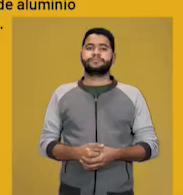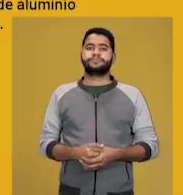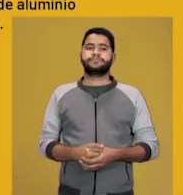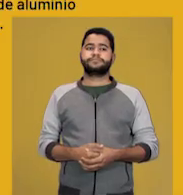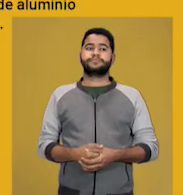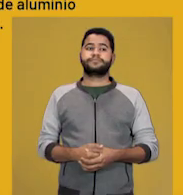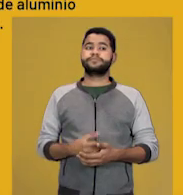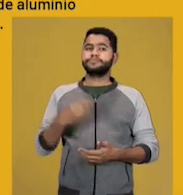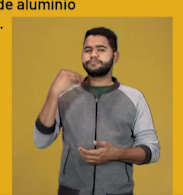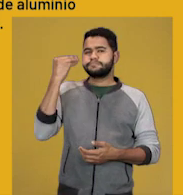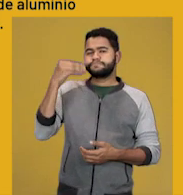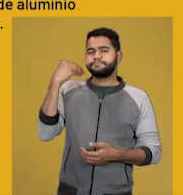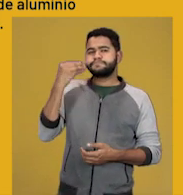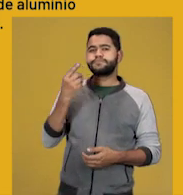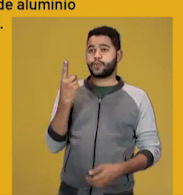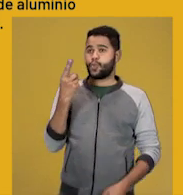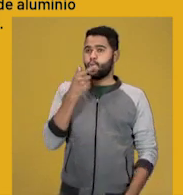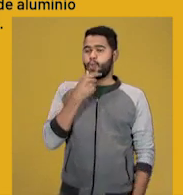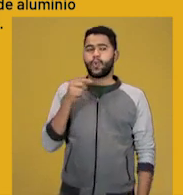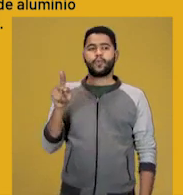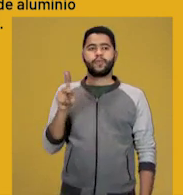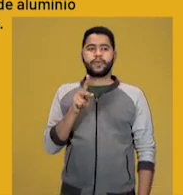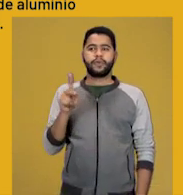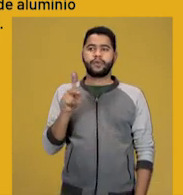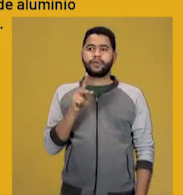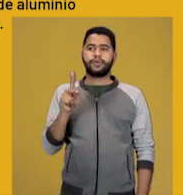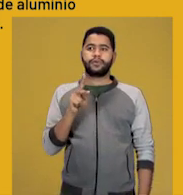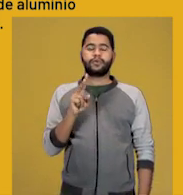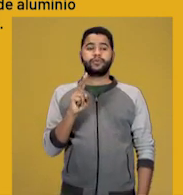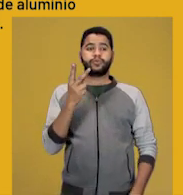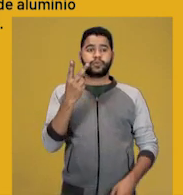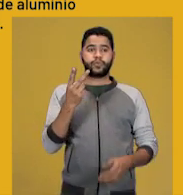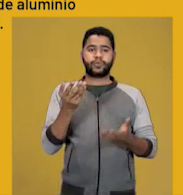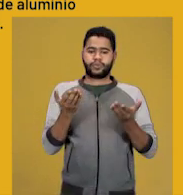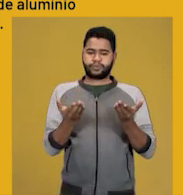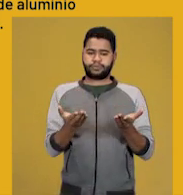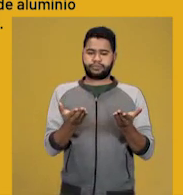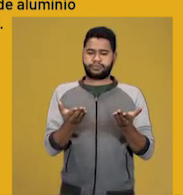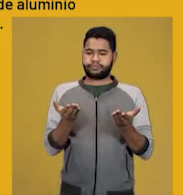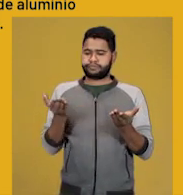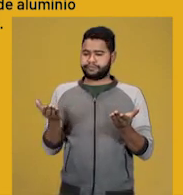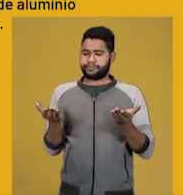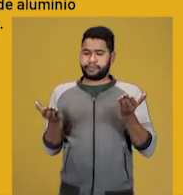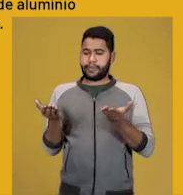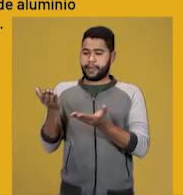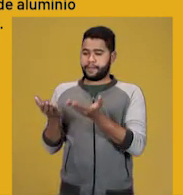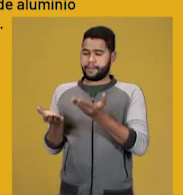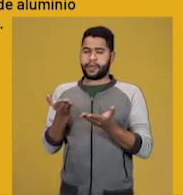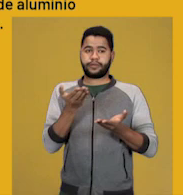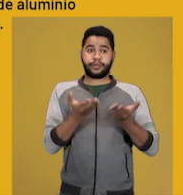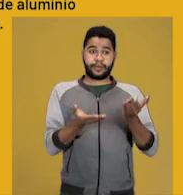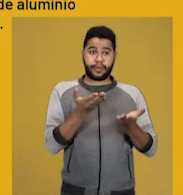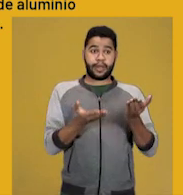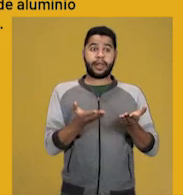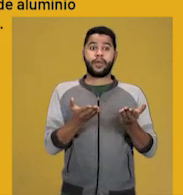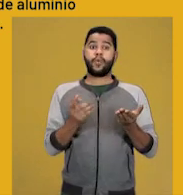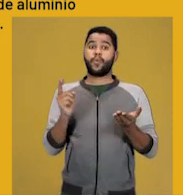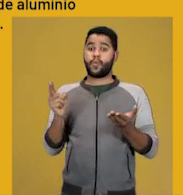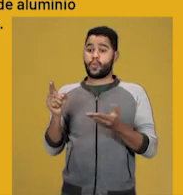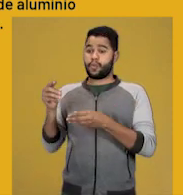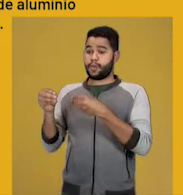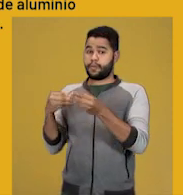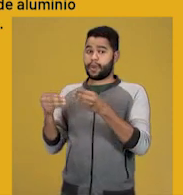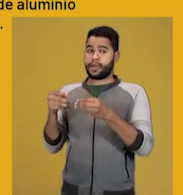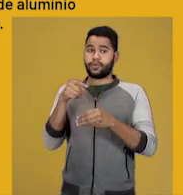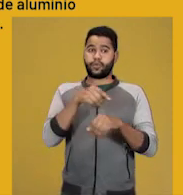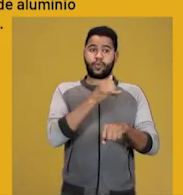Num experimento, um professor deixa duas bandejas de mesma massa, uma de plástico, outra de alumínio,